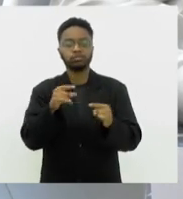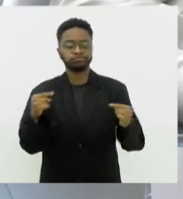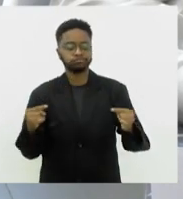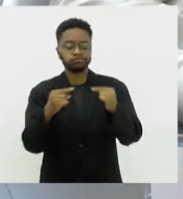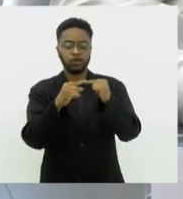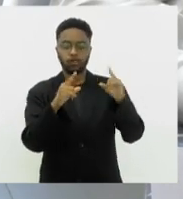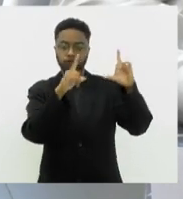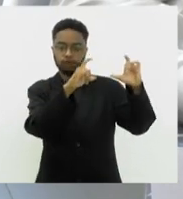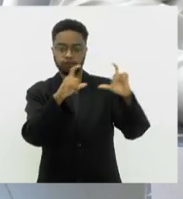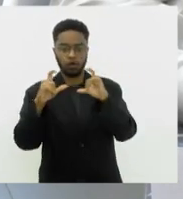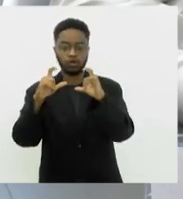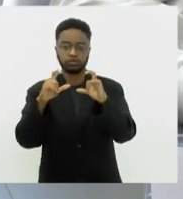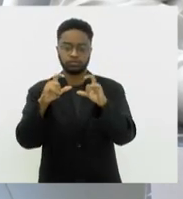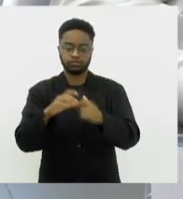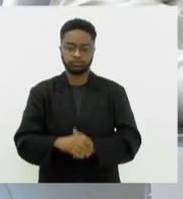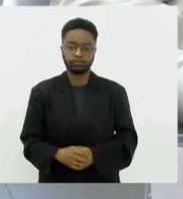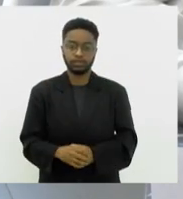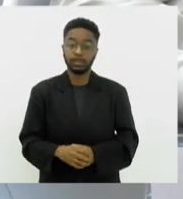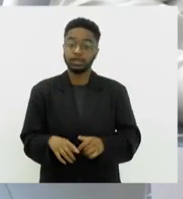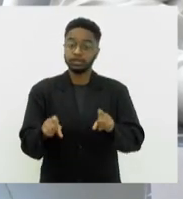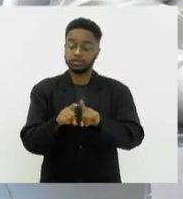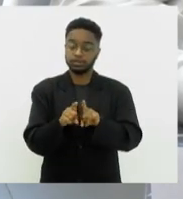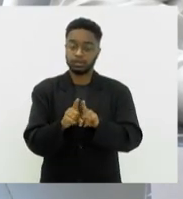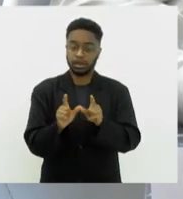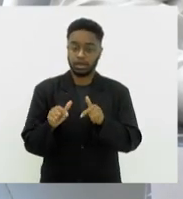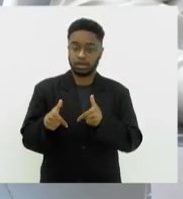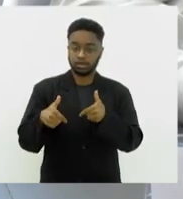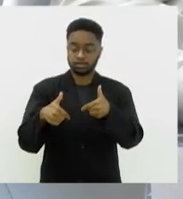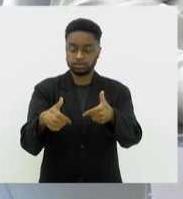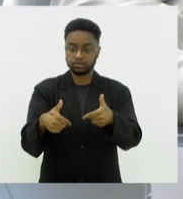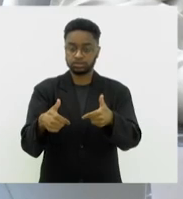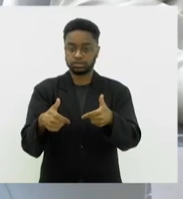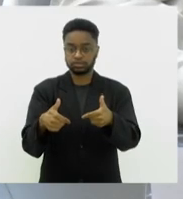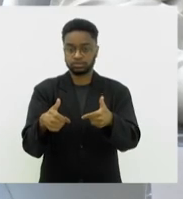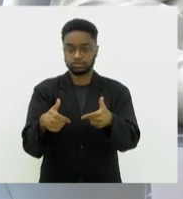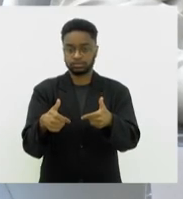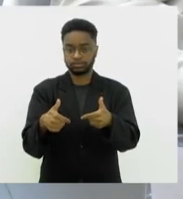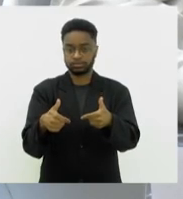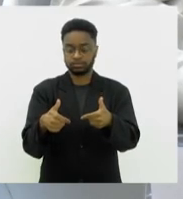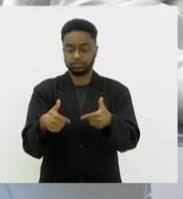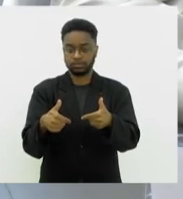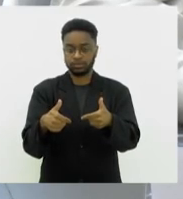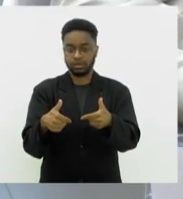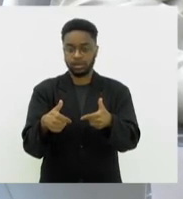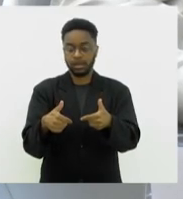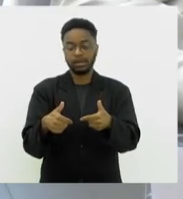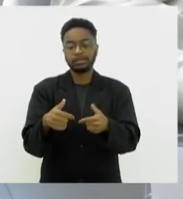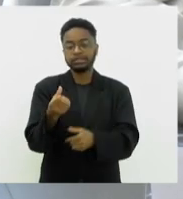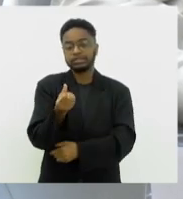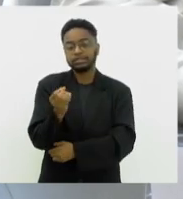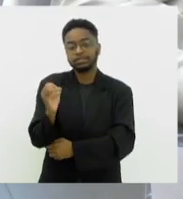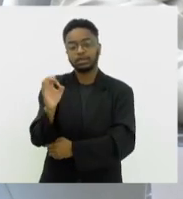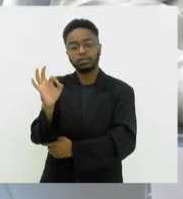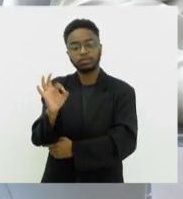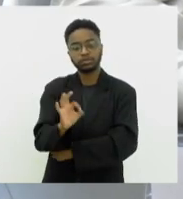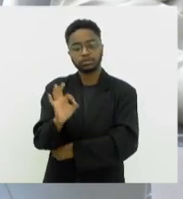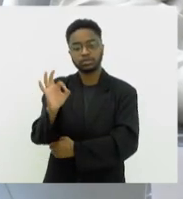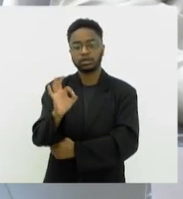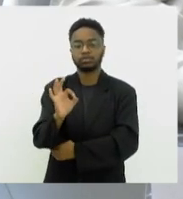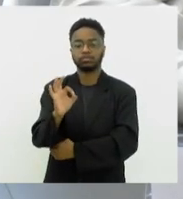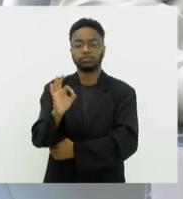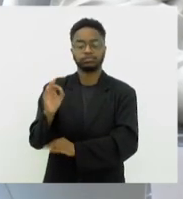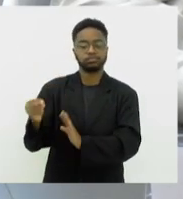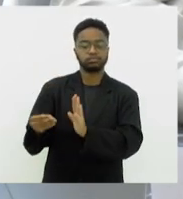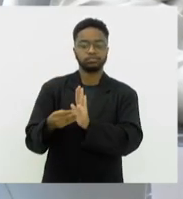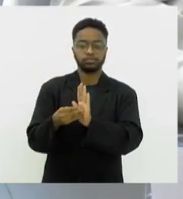prisão cautelar a medida presentia preventiva foi decretada em 60% dos casos